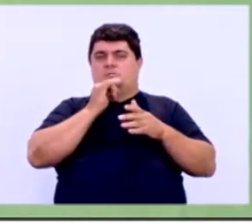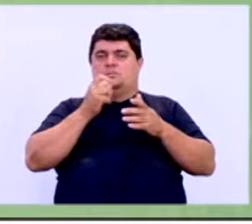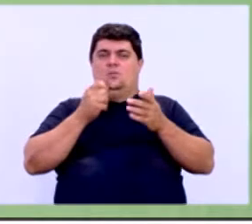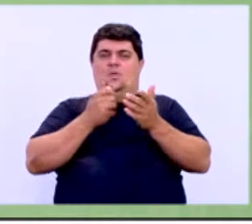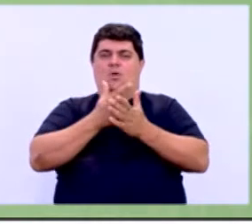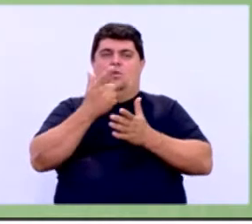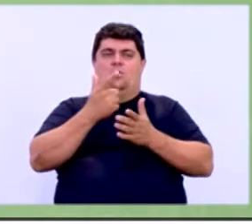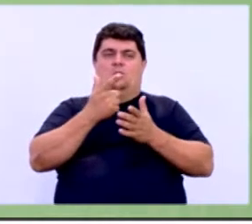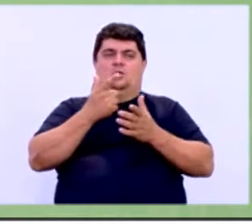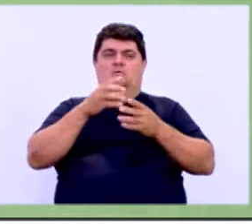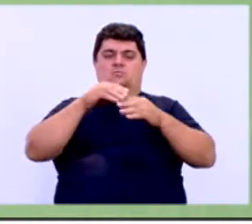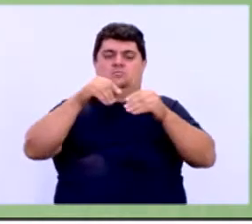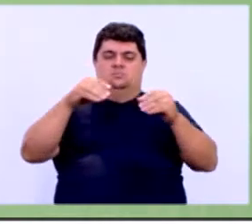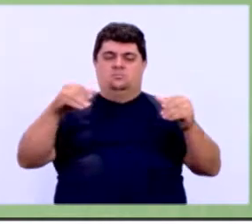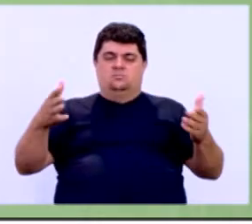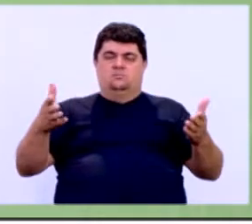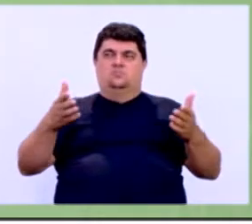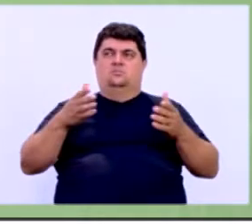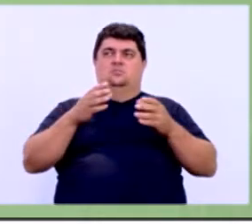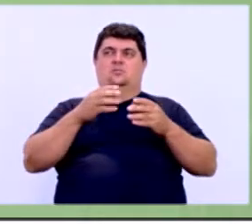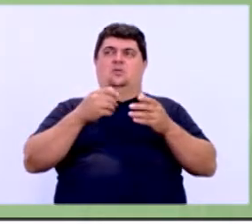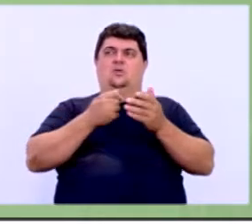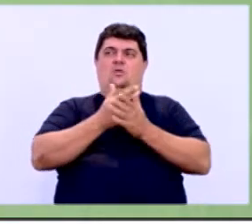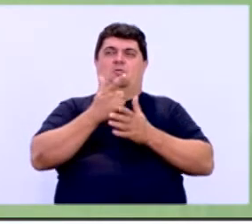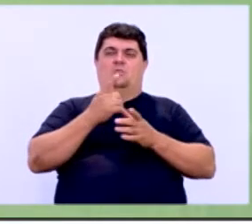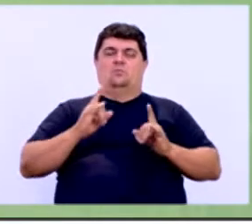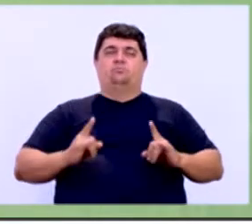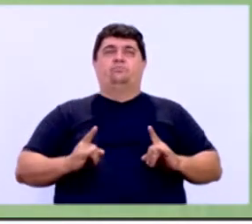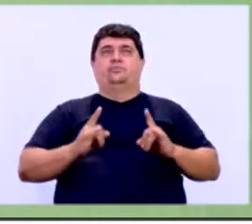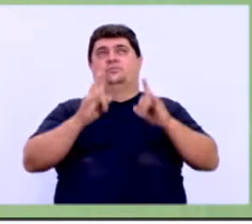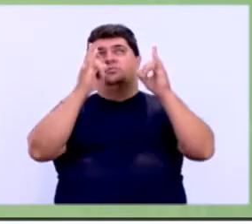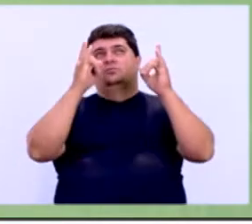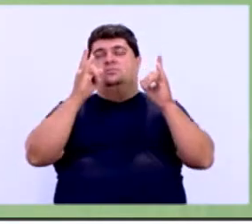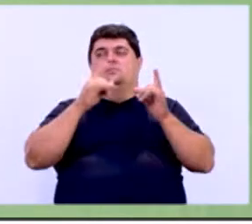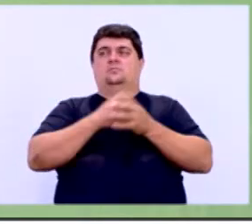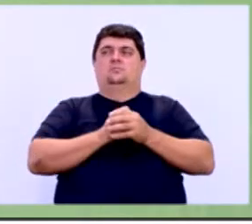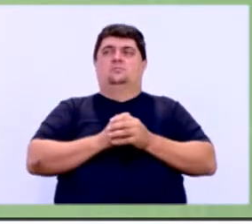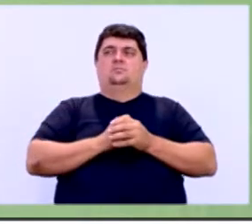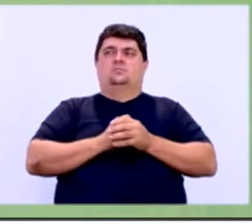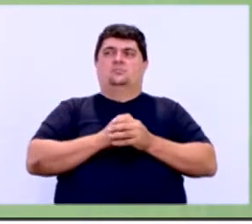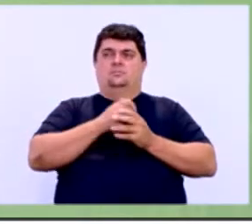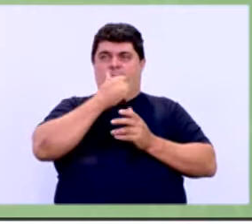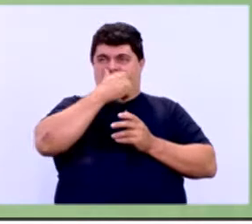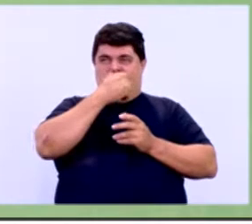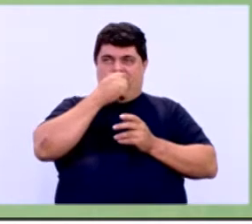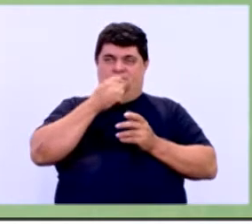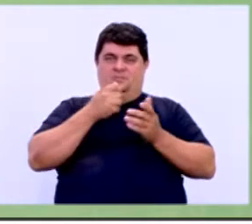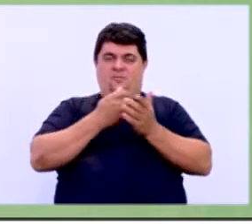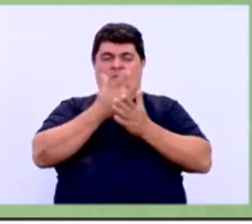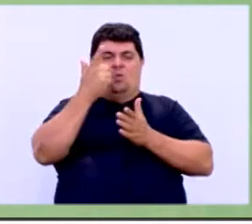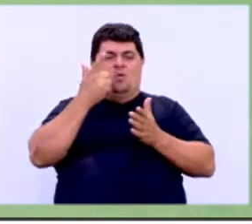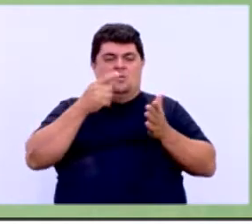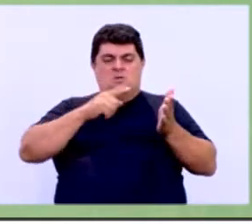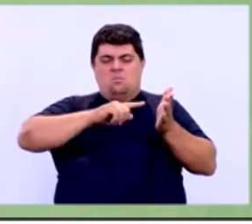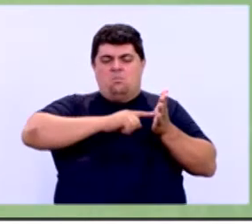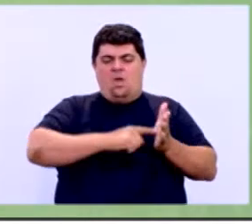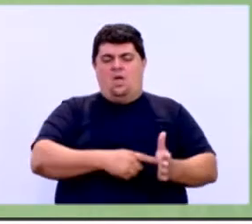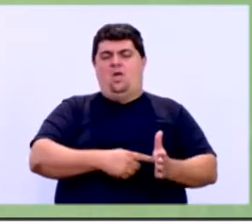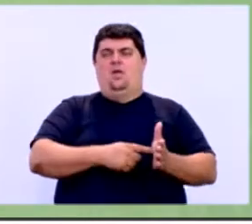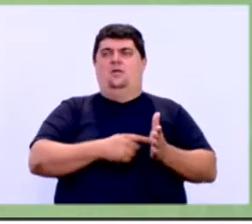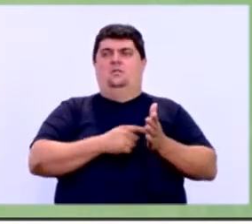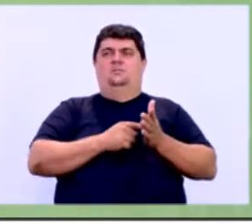de terrenos, né, a aquisição de prédios, né, a obtenção de